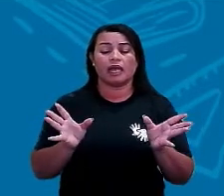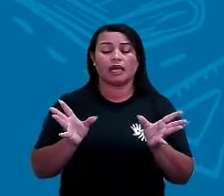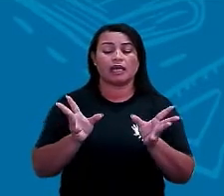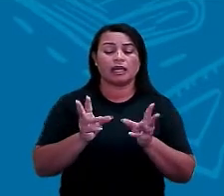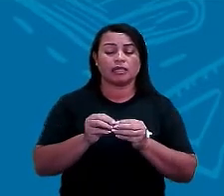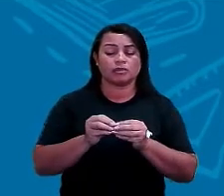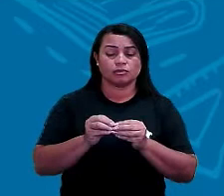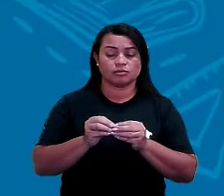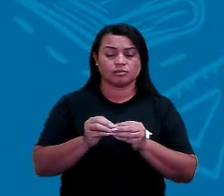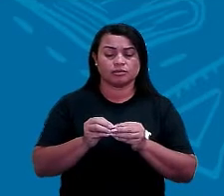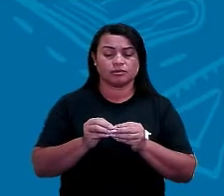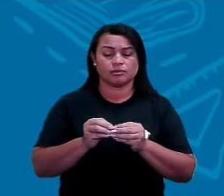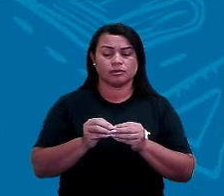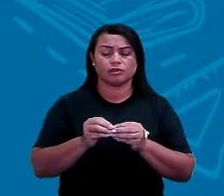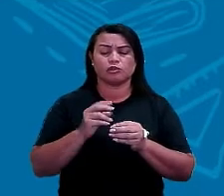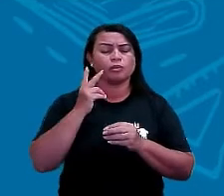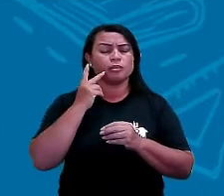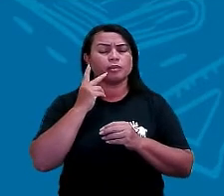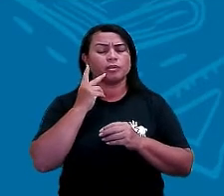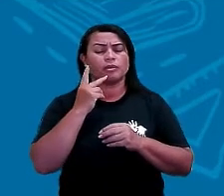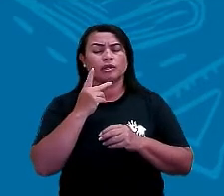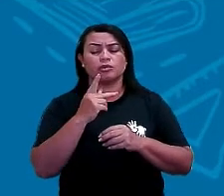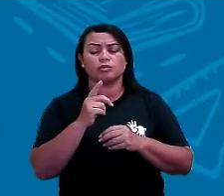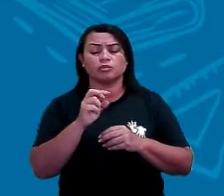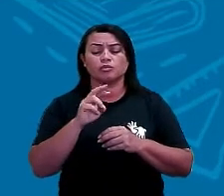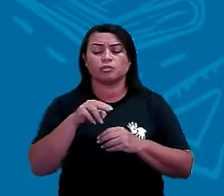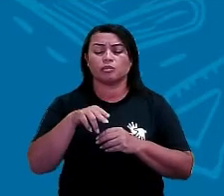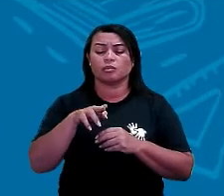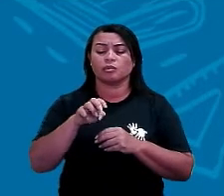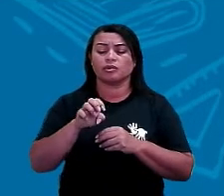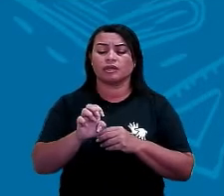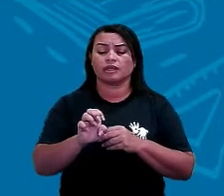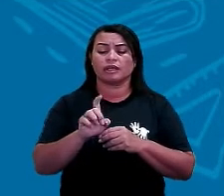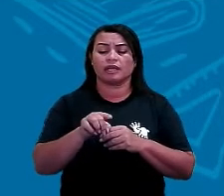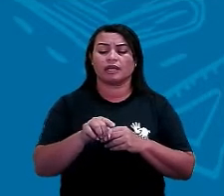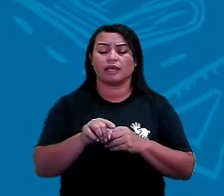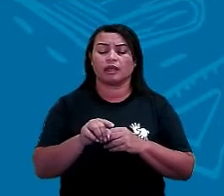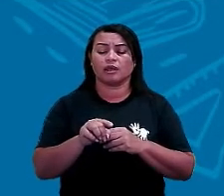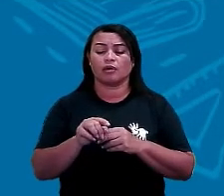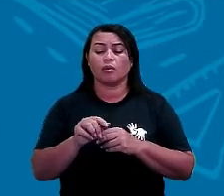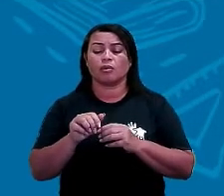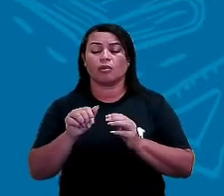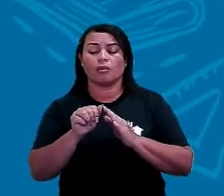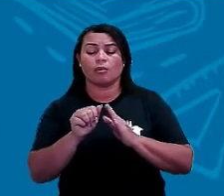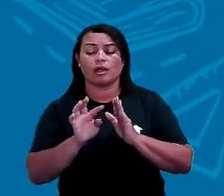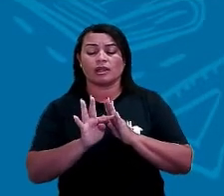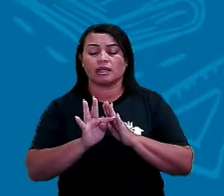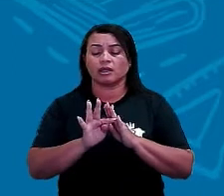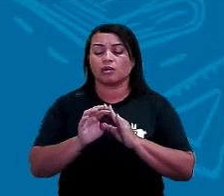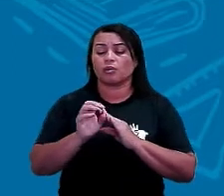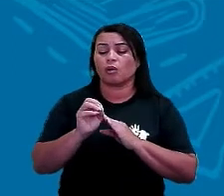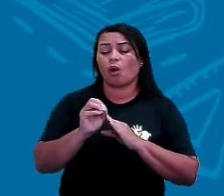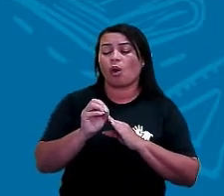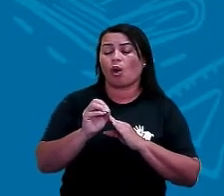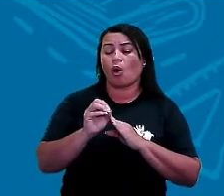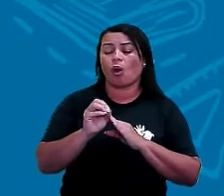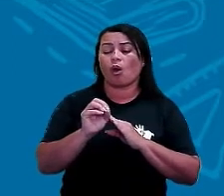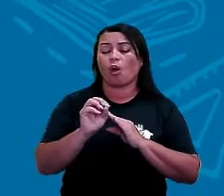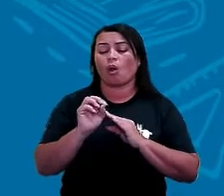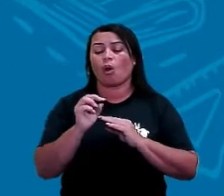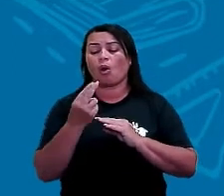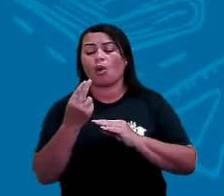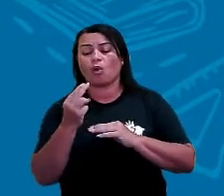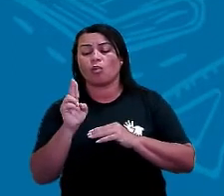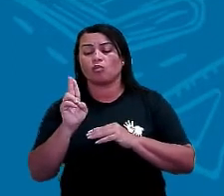né? Geralmente ele é acompanhado do artigo o ou do artigo um. Geralmente,